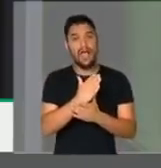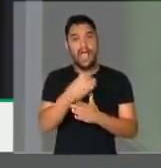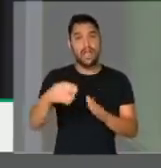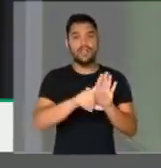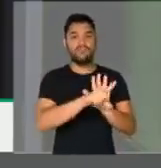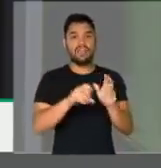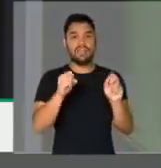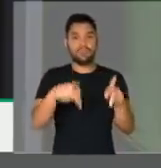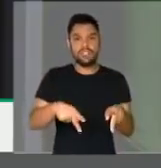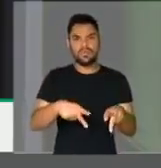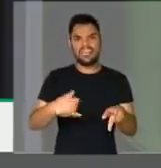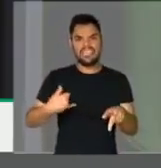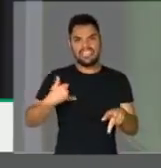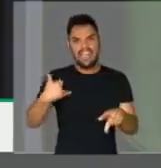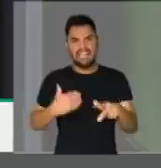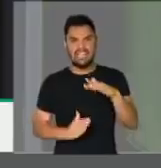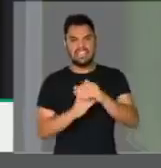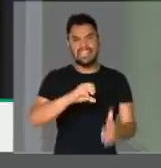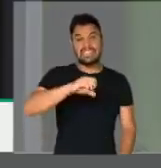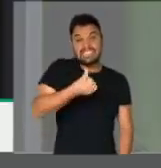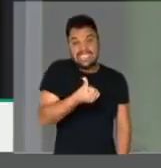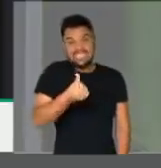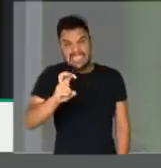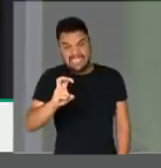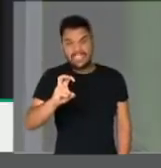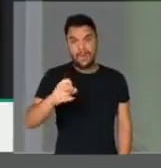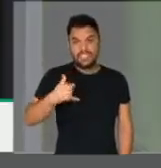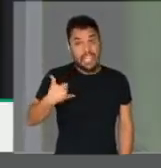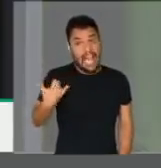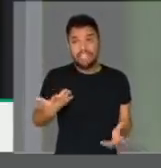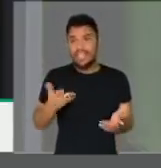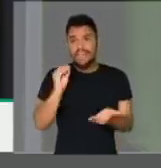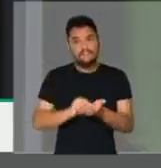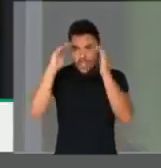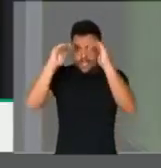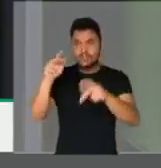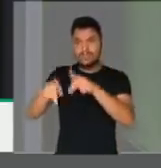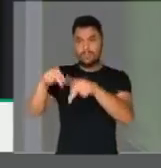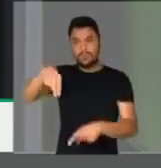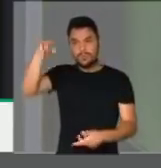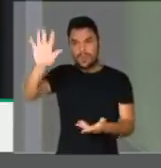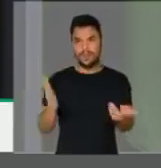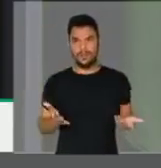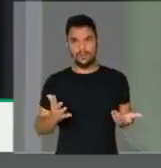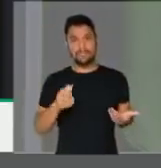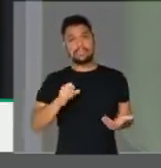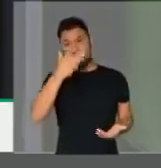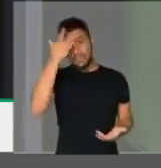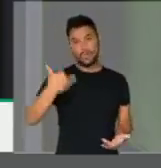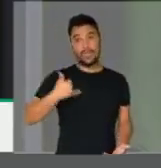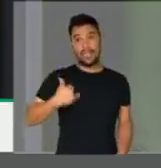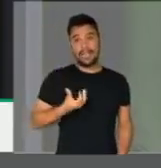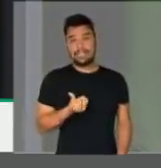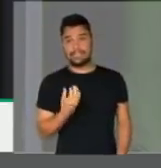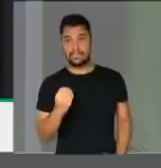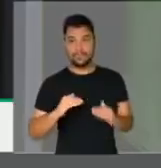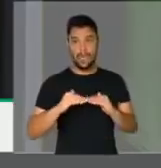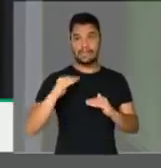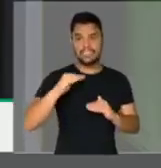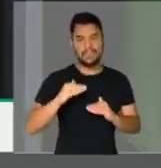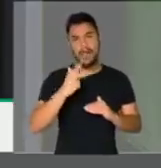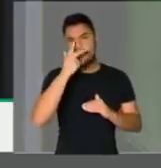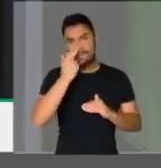65 anos é, no mínimo, uma falta de humanidade. Costumo dizer que quem já passou dos 60 já está com o prazo de